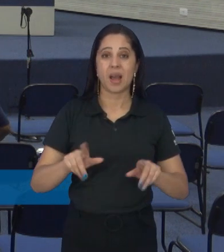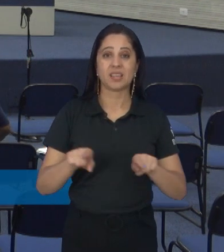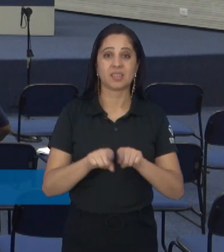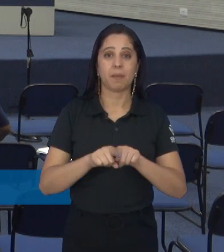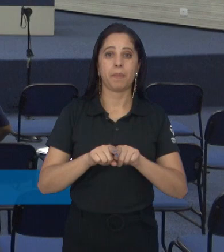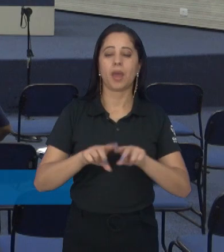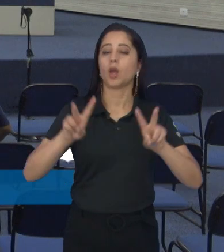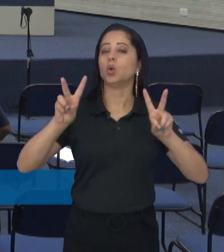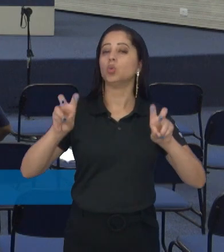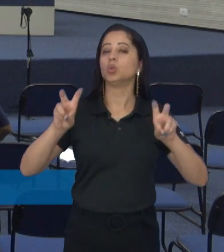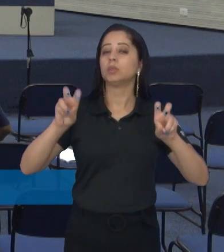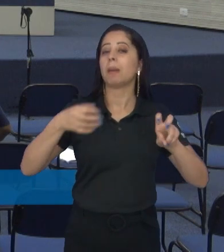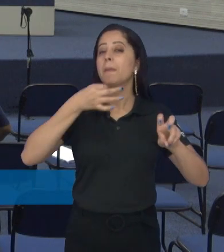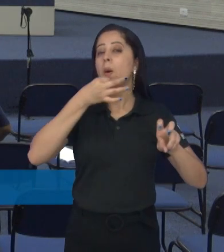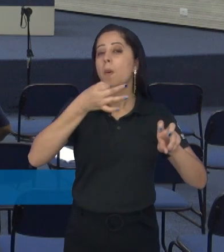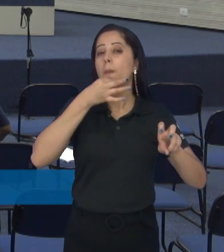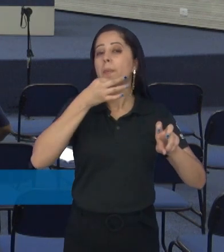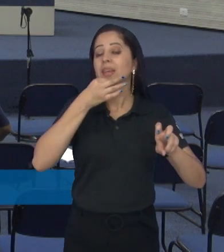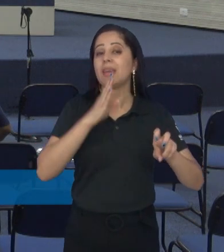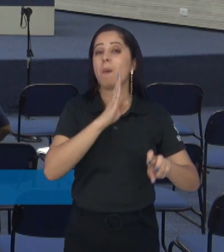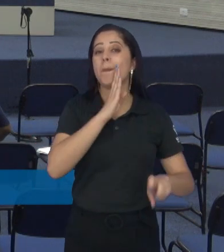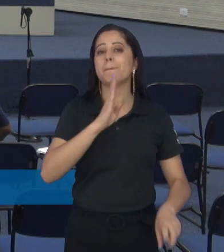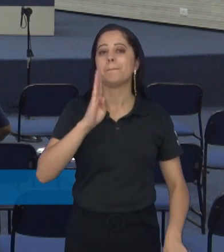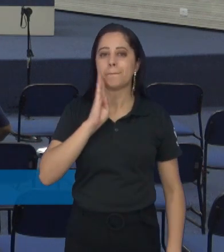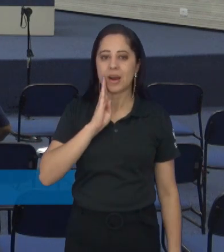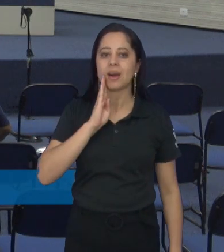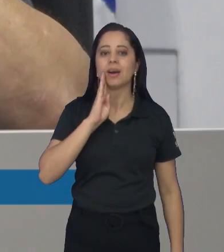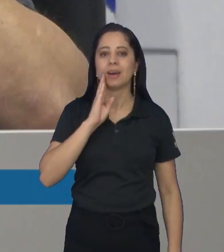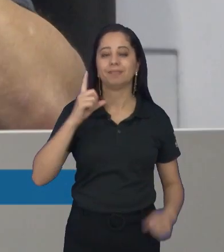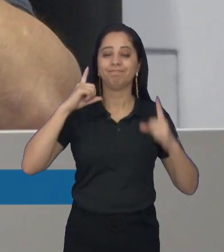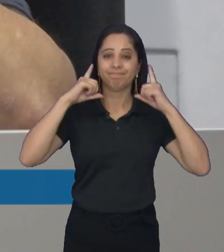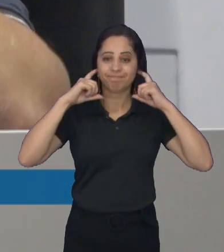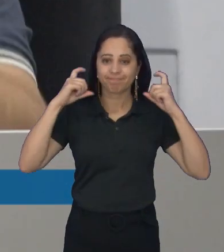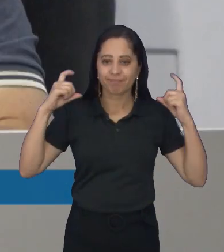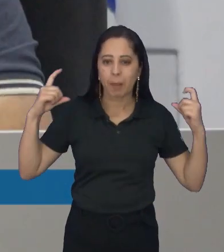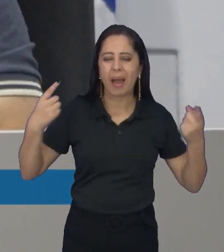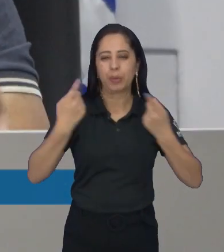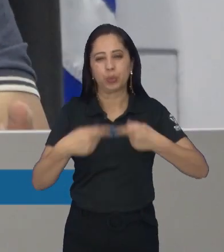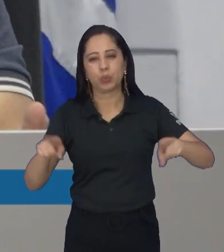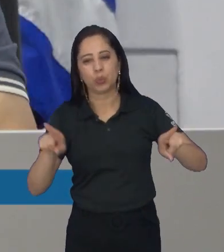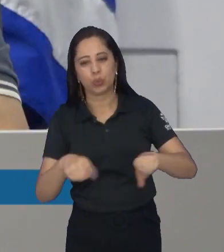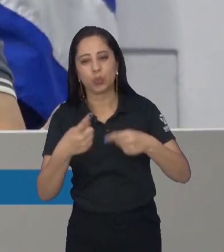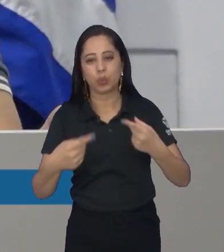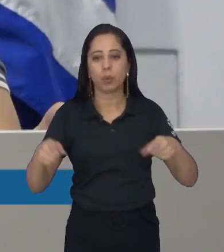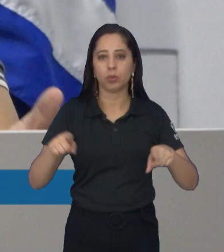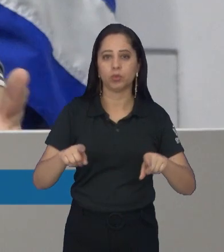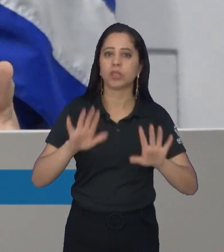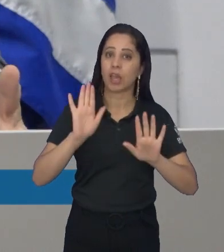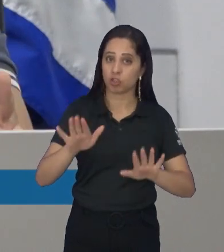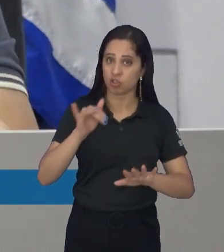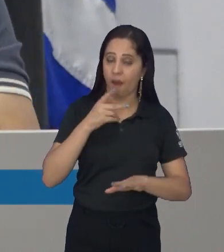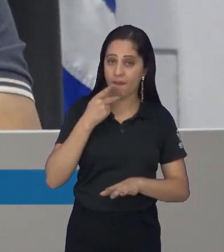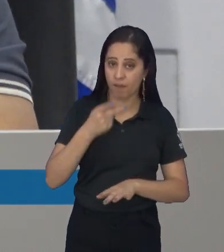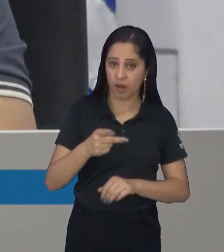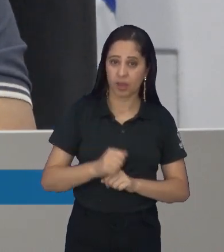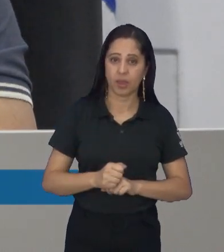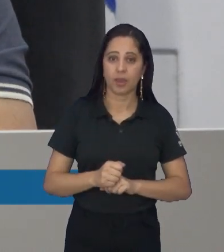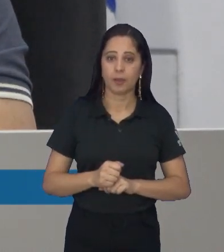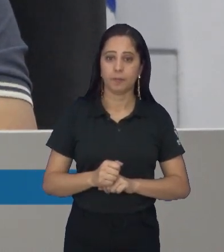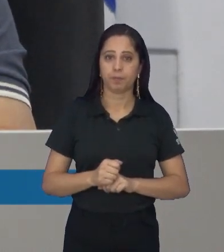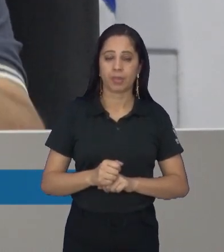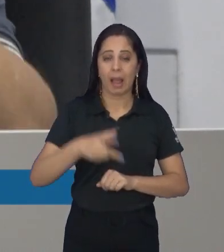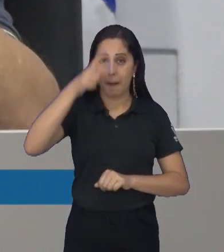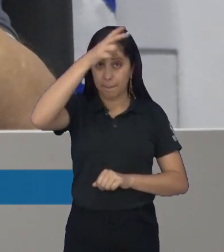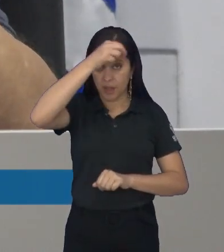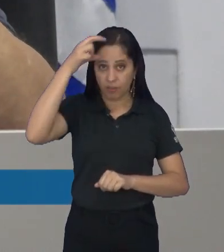cautela na opinião dela em relação aos Bares né e com relação aos ruídos noturnos e aqui é o reitero que eu já falei é uma iniciativa que